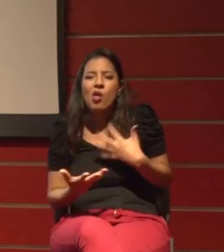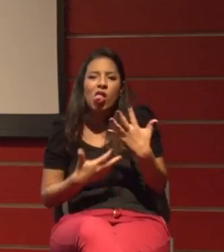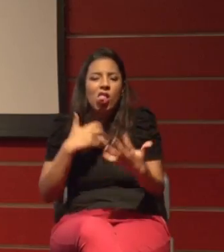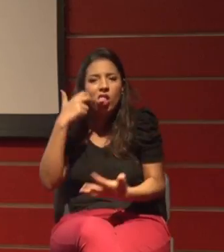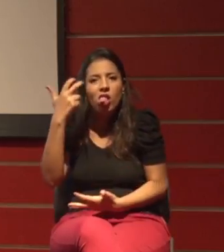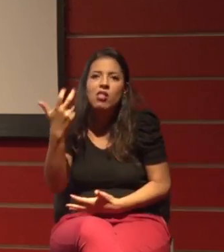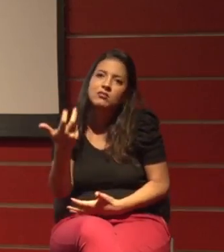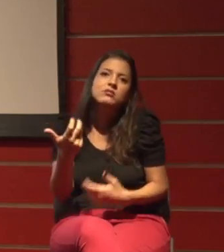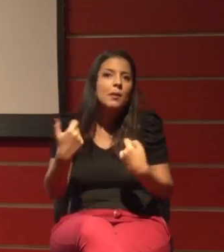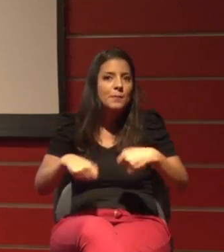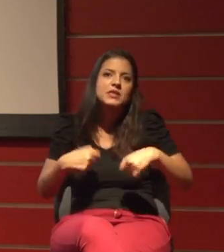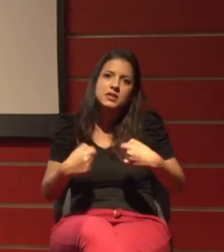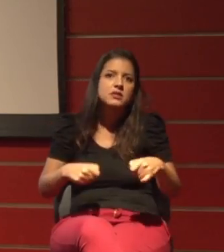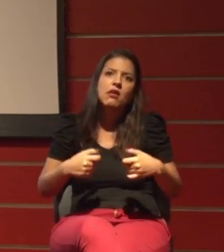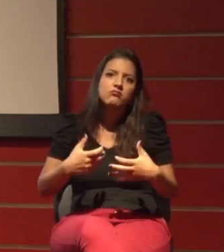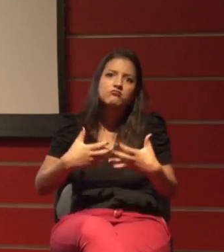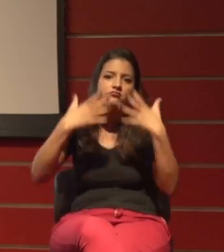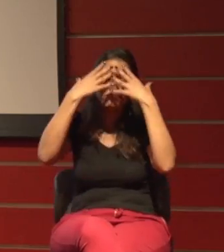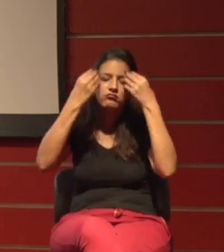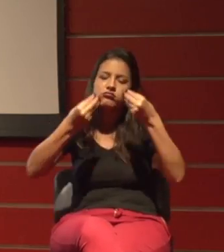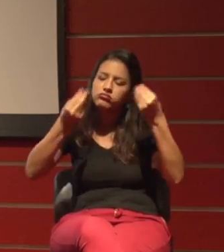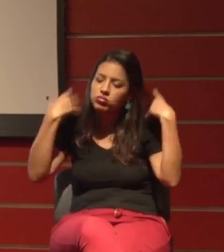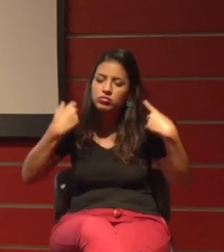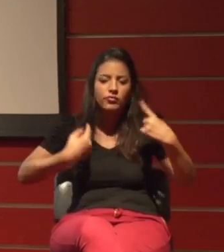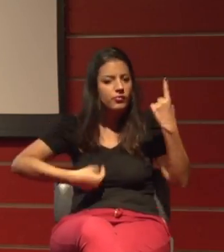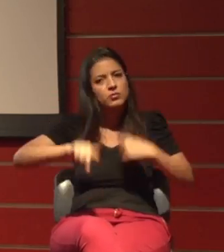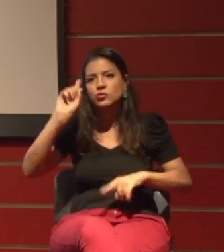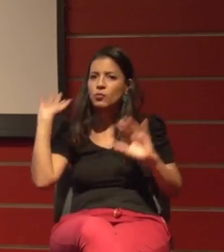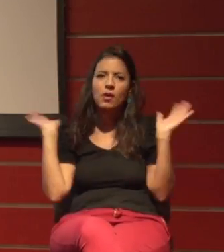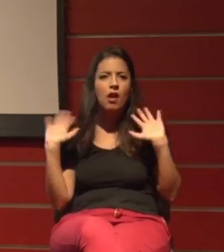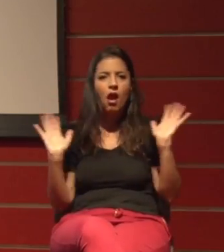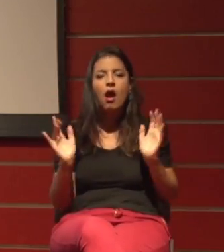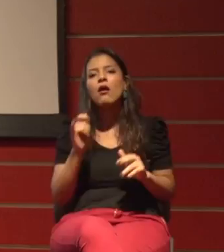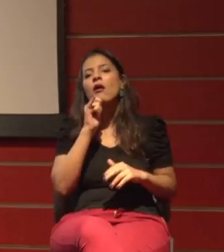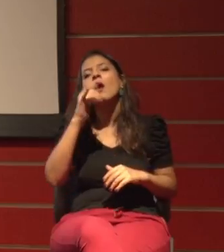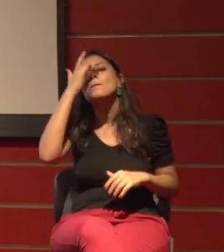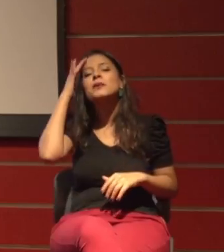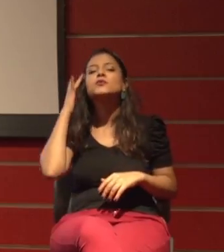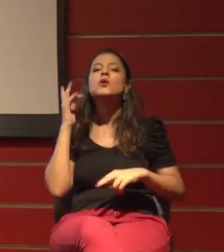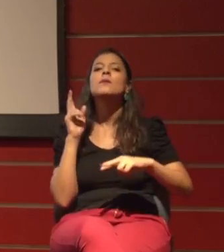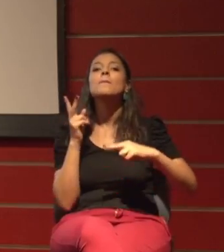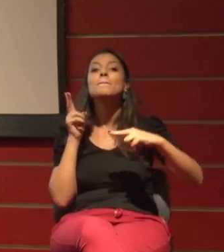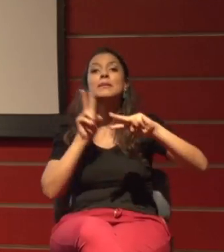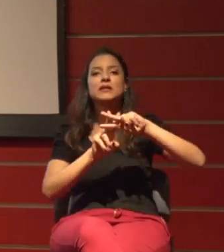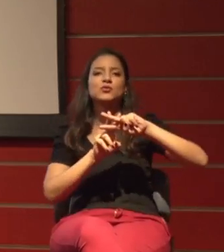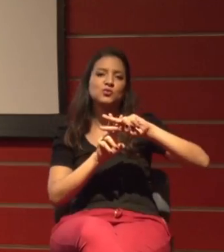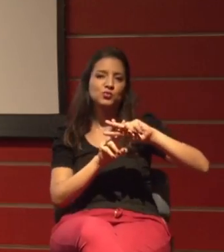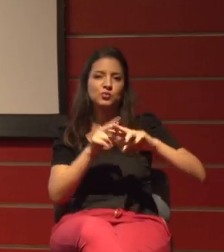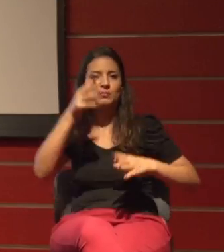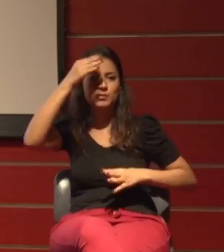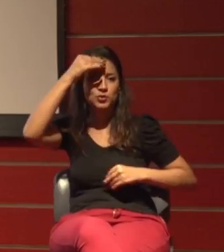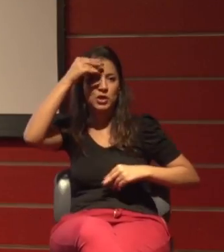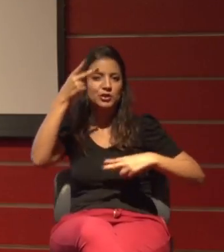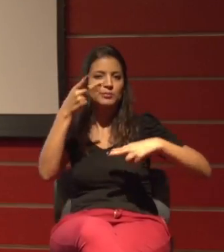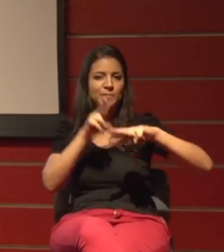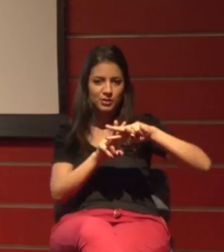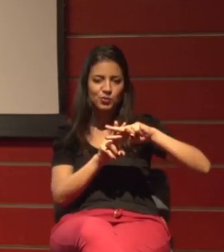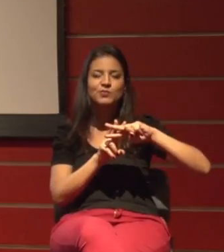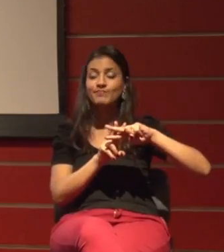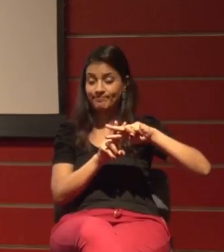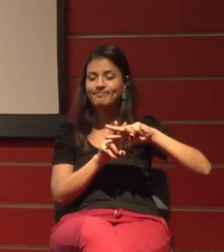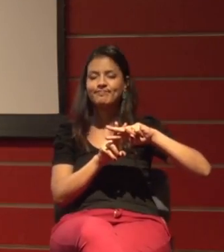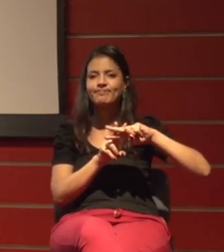saindo da da né Ou seja você tem que abandonar esse passado você pode escolher viver